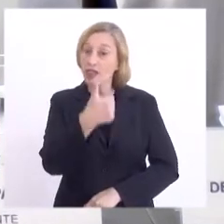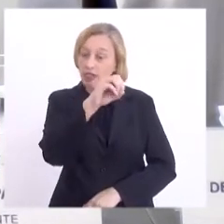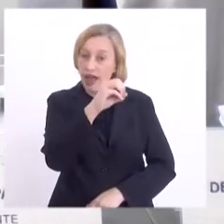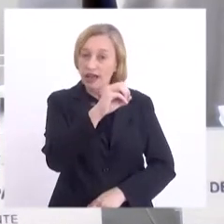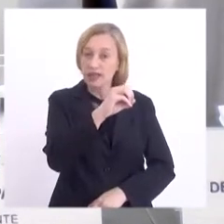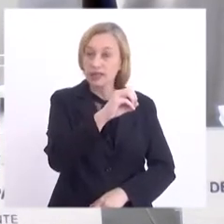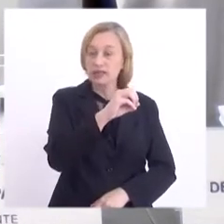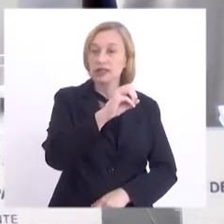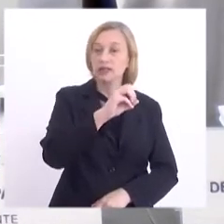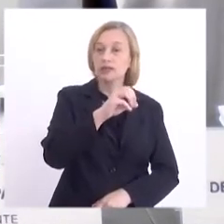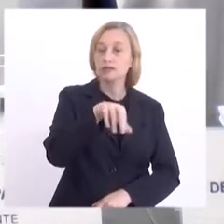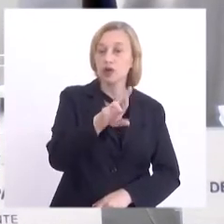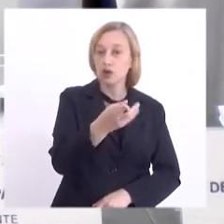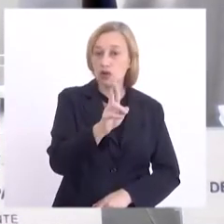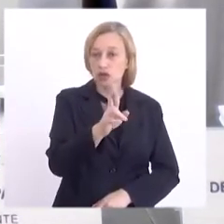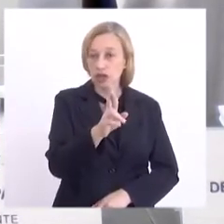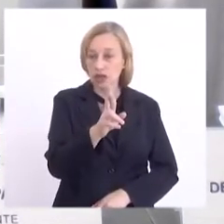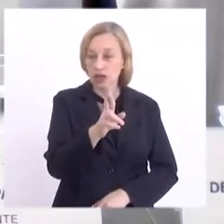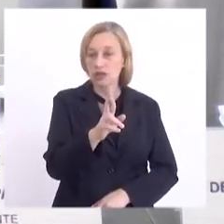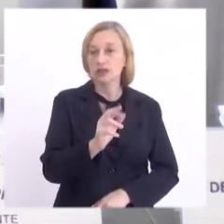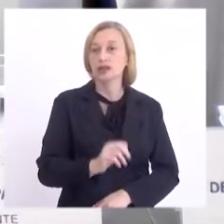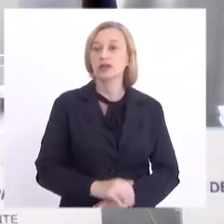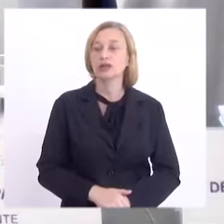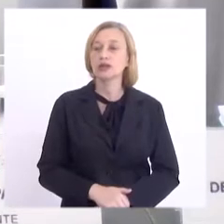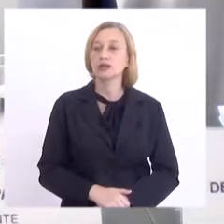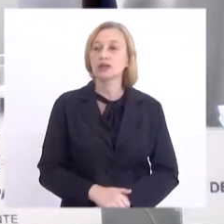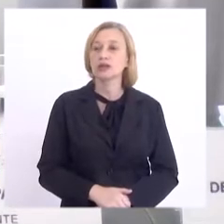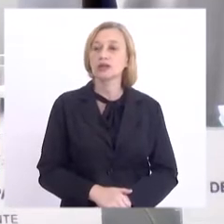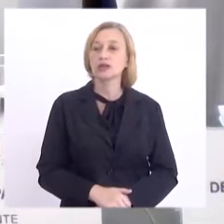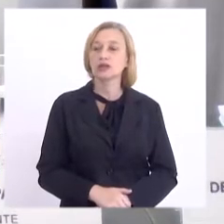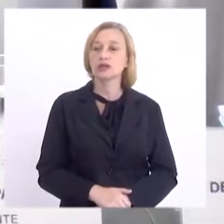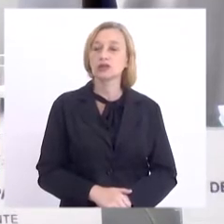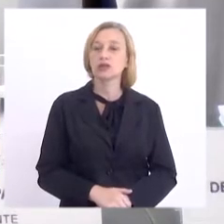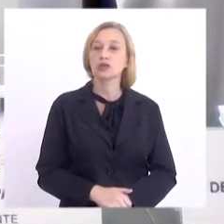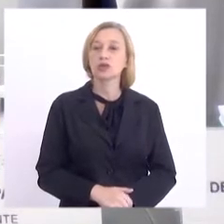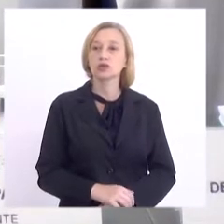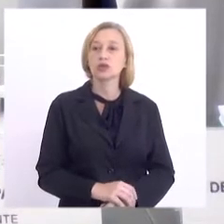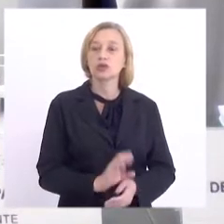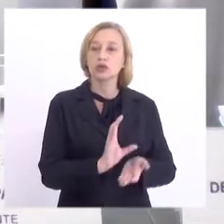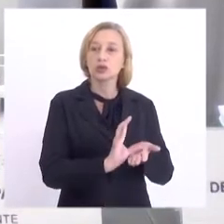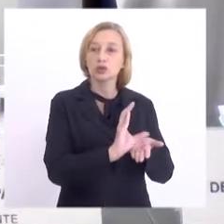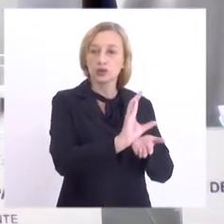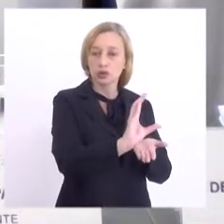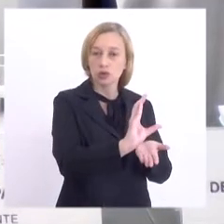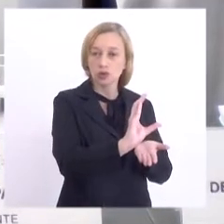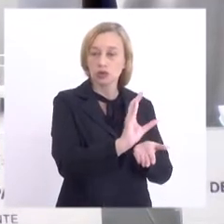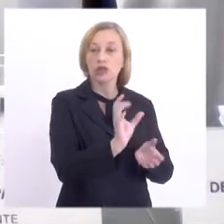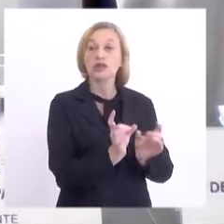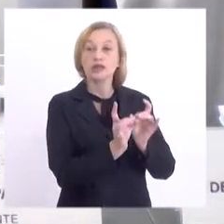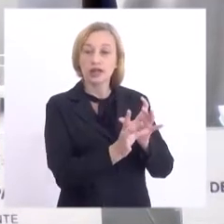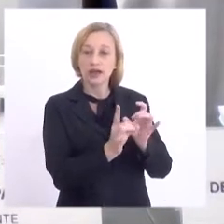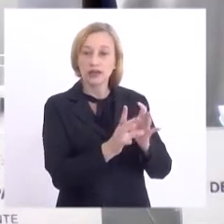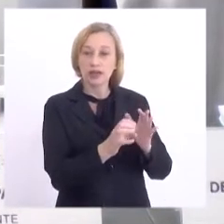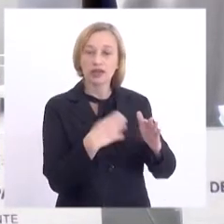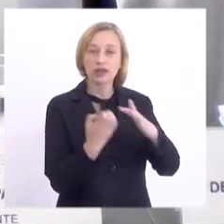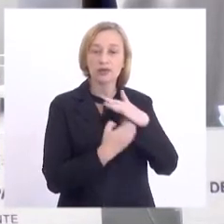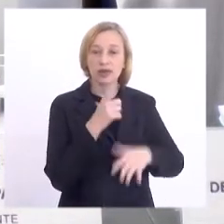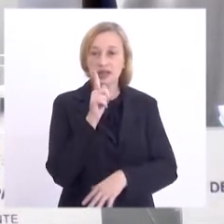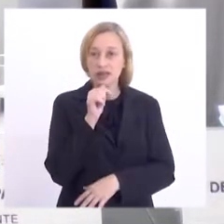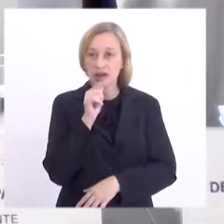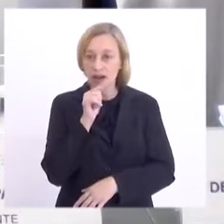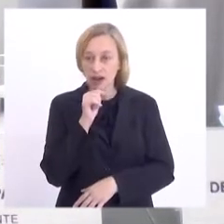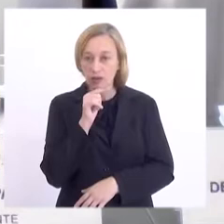dez bilhões de reais oriundos dos recursos da concessão das e da iniciativa privada